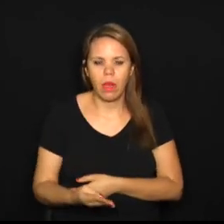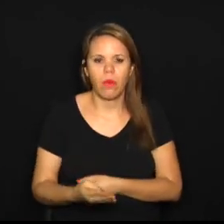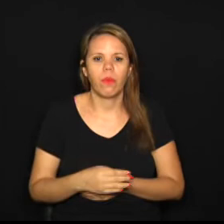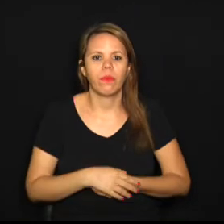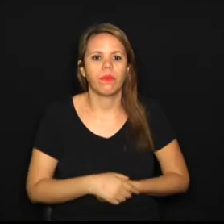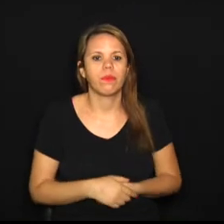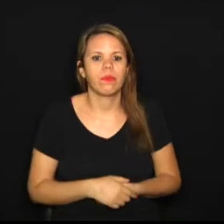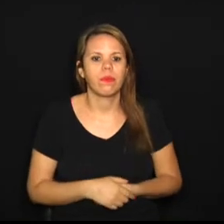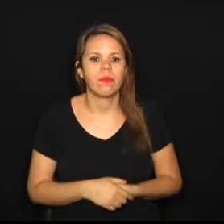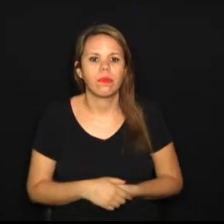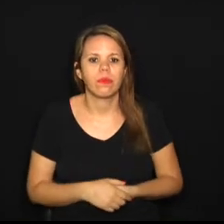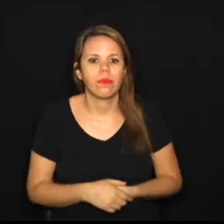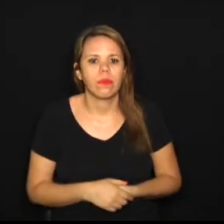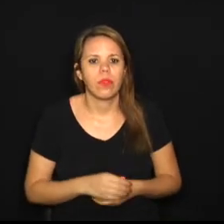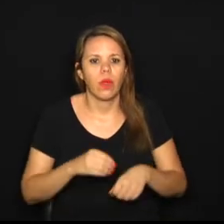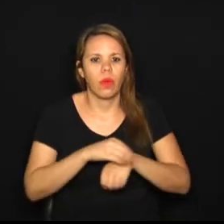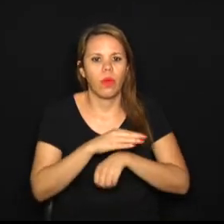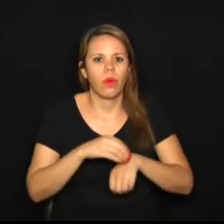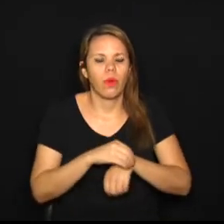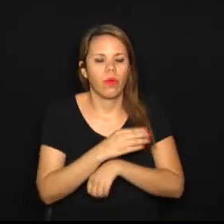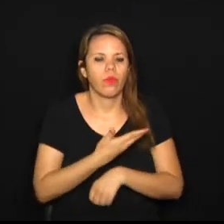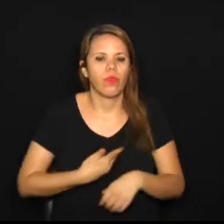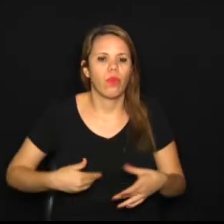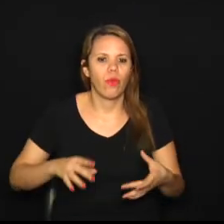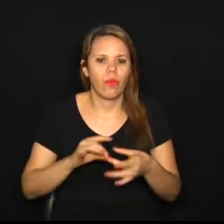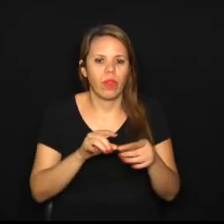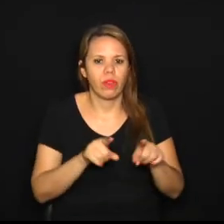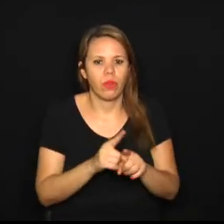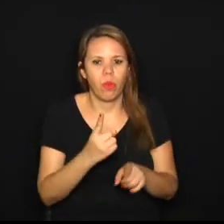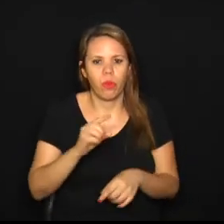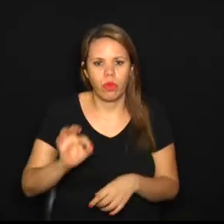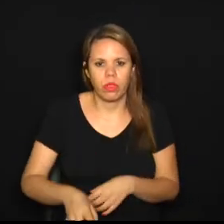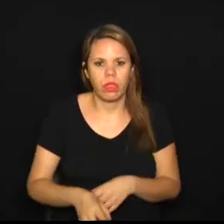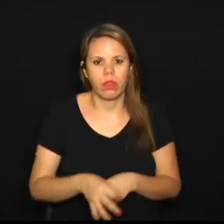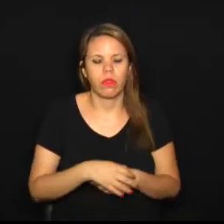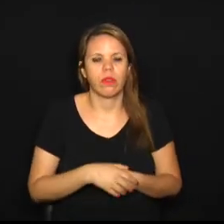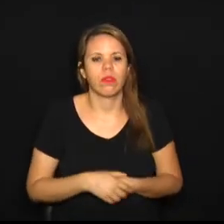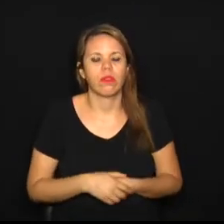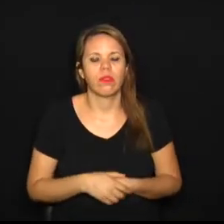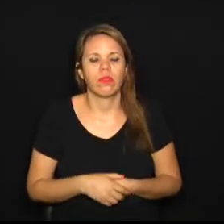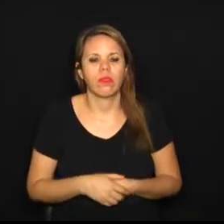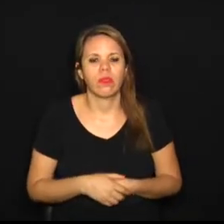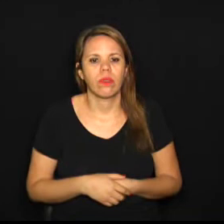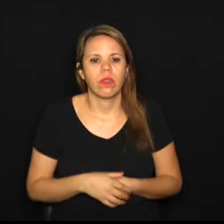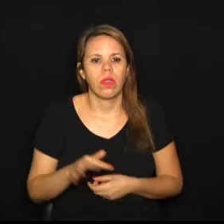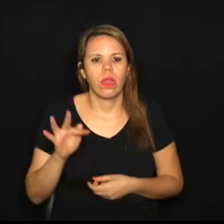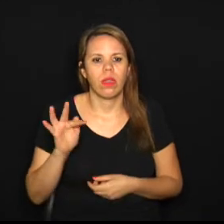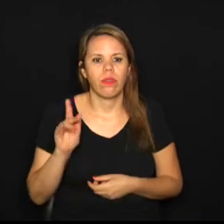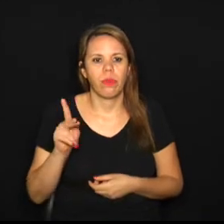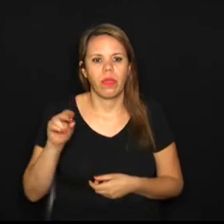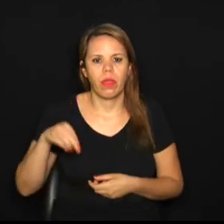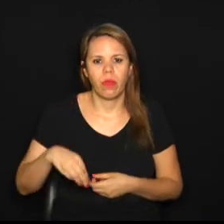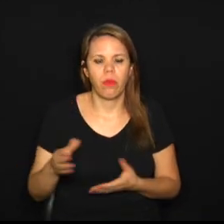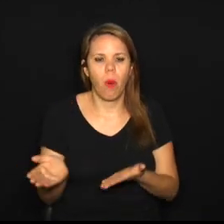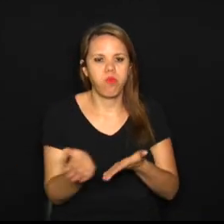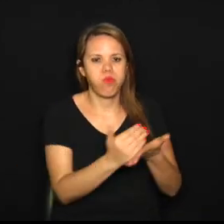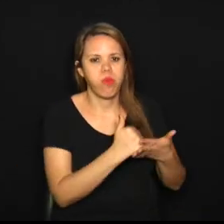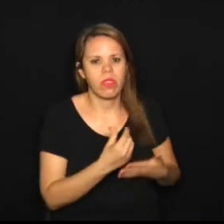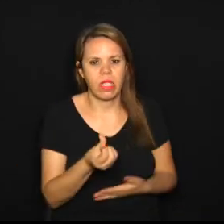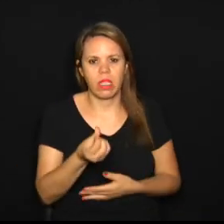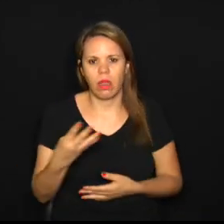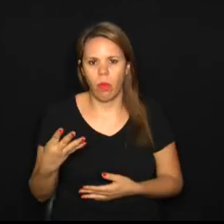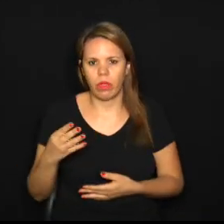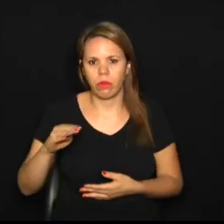1.942.500.000. Os repasses da União tiveram uma variação de apenas 1%, sendo que o FPM arrecadou 64